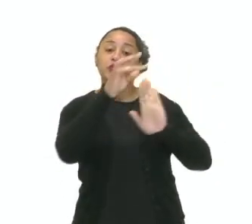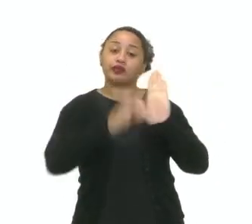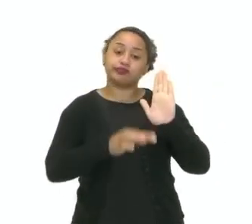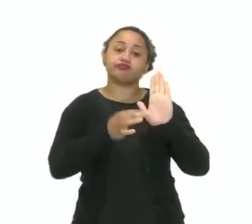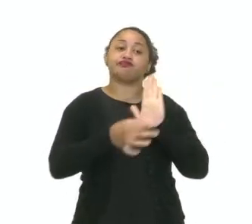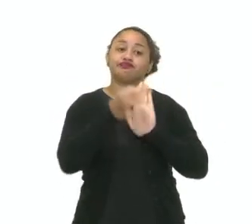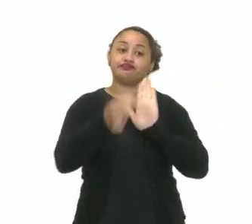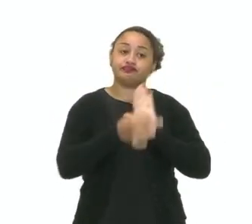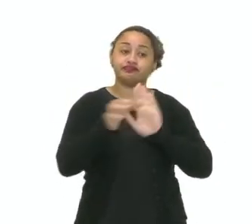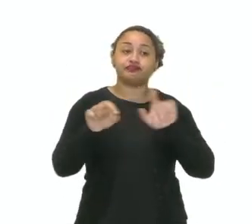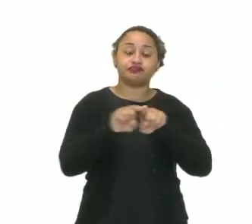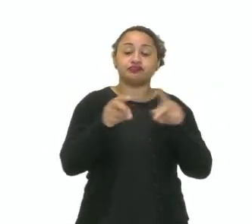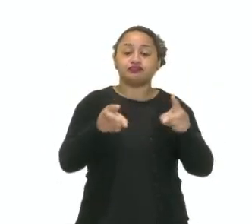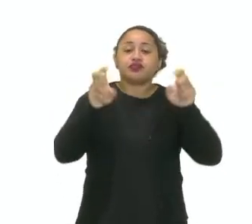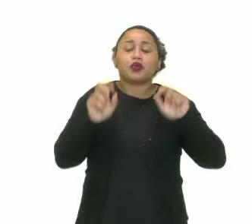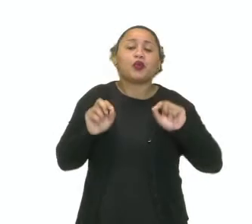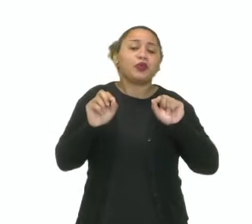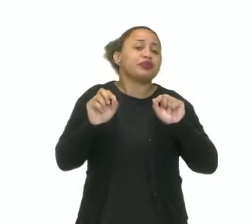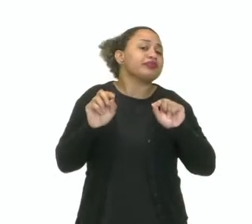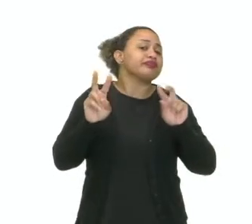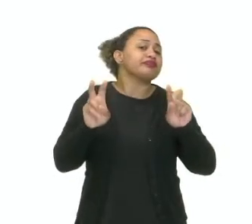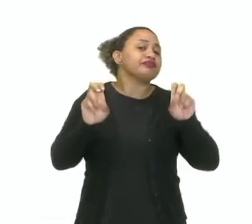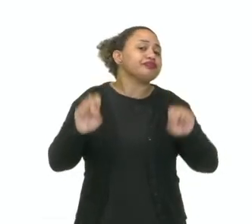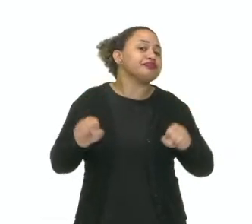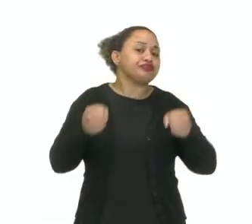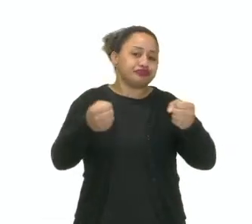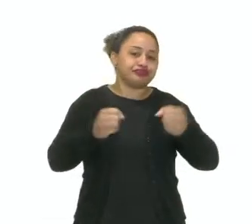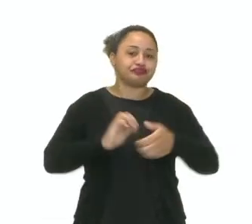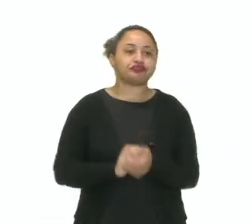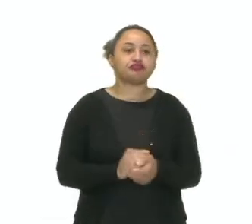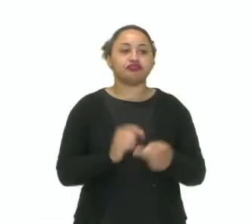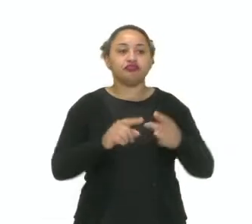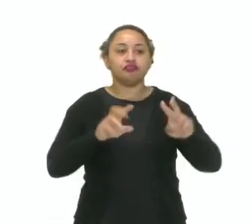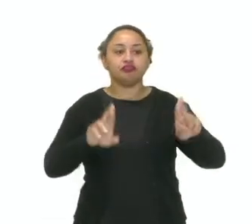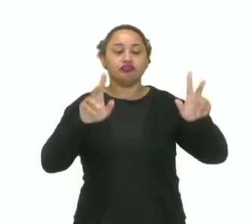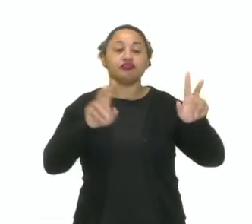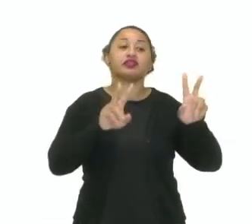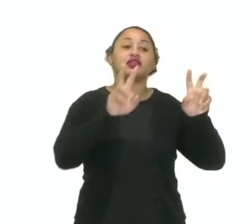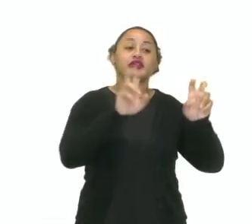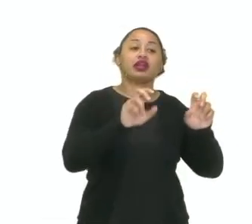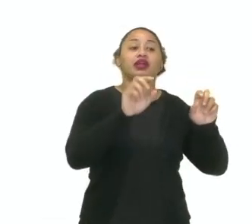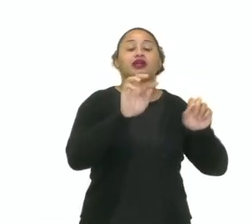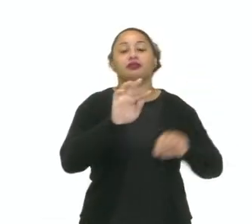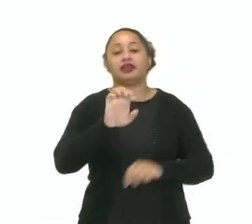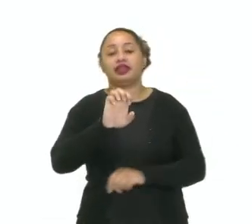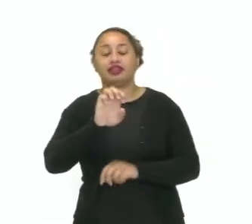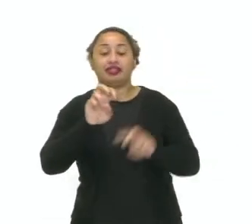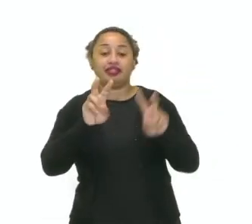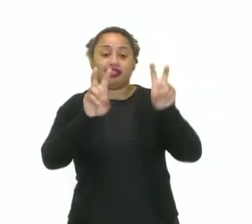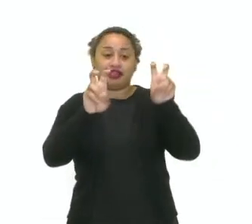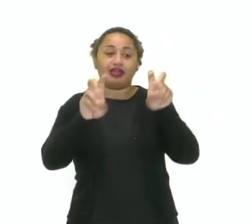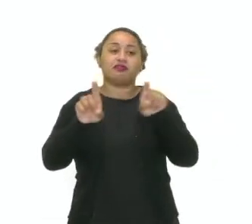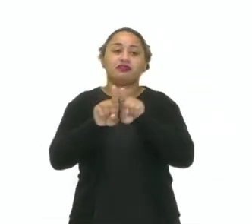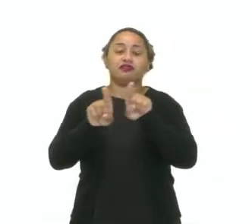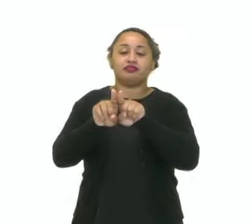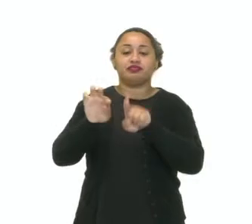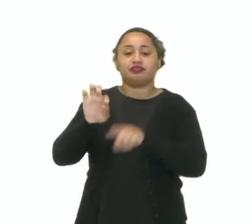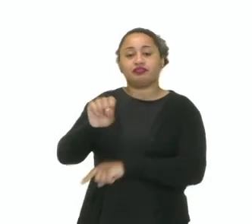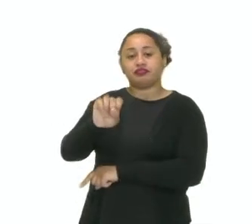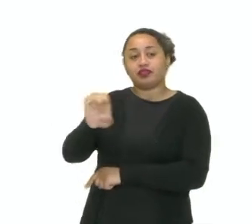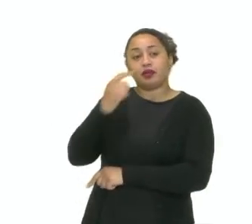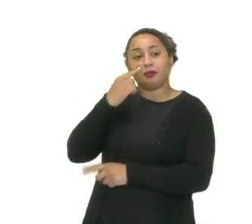a tese defendida nele. Diferenciar assunto, tema e tese, reconhecendo a tese e